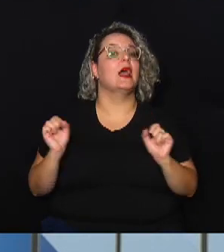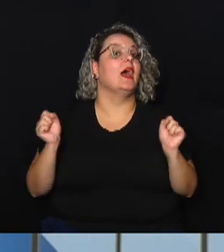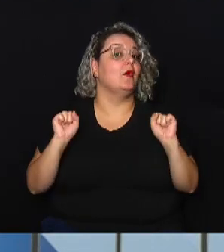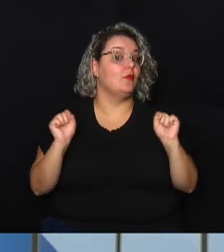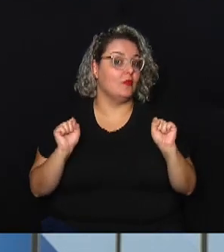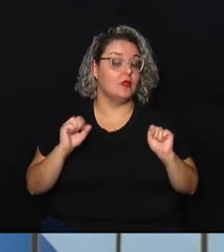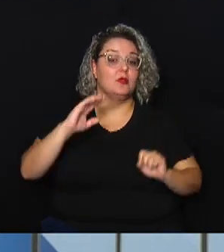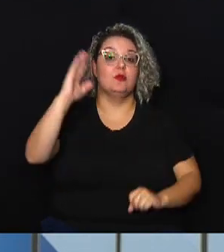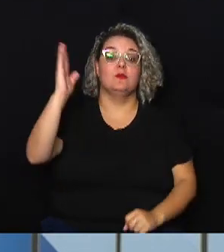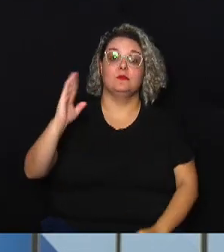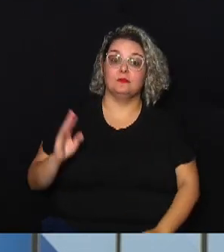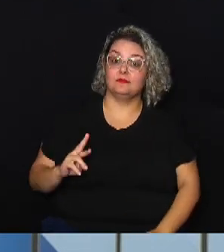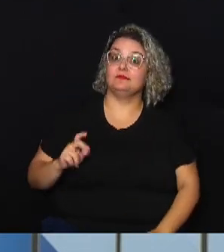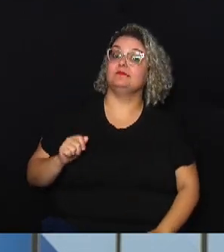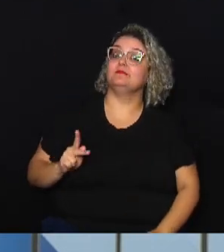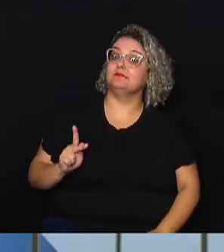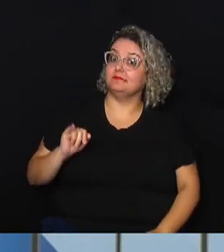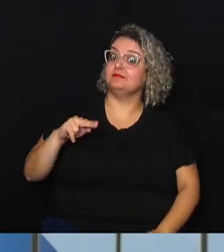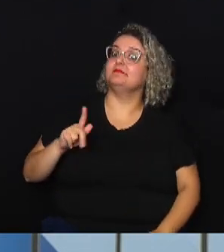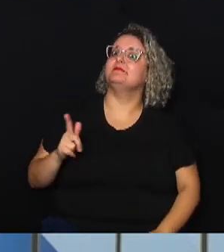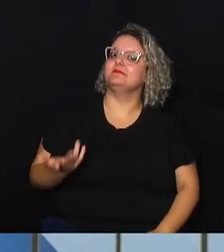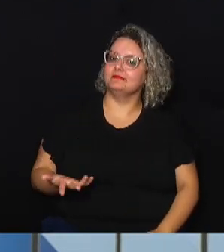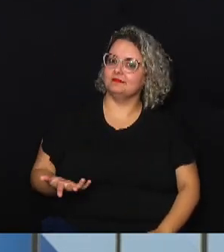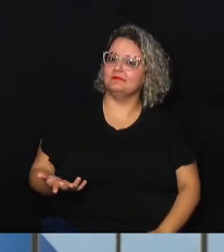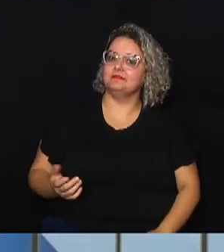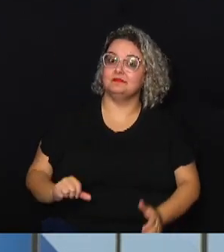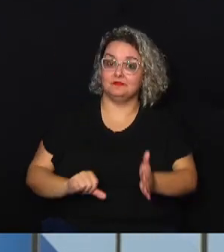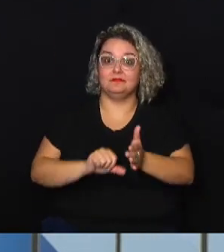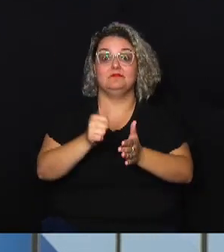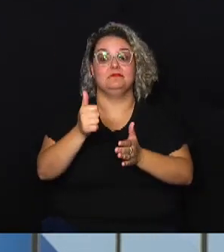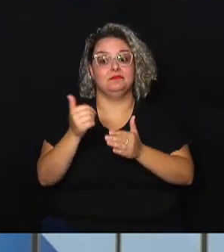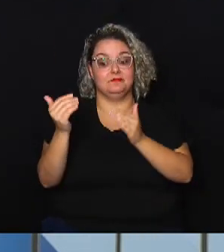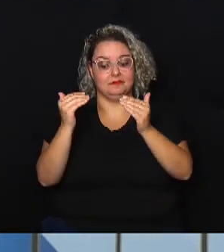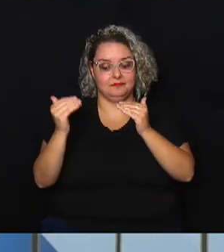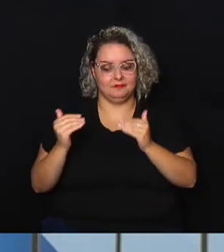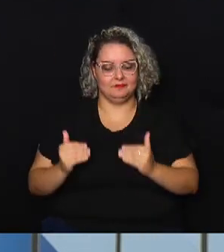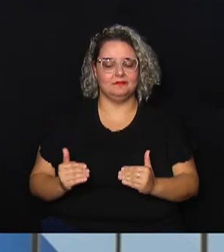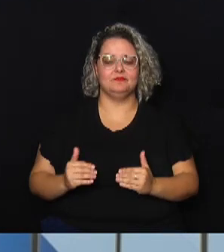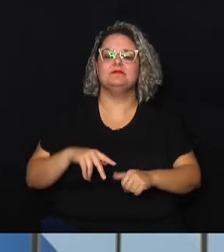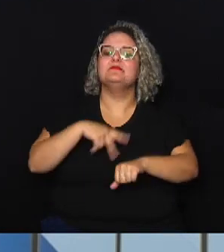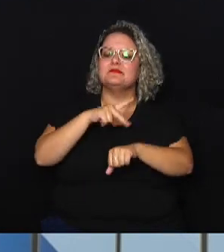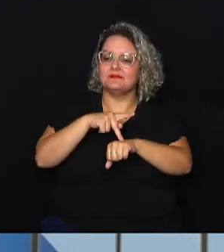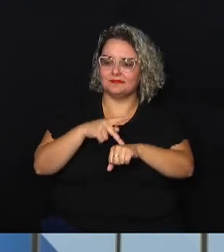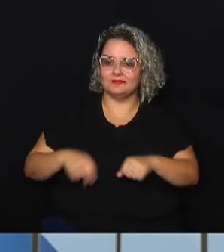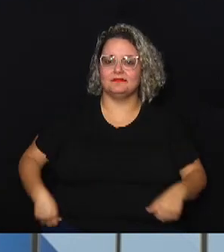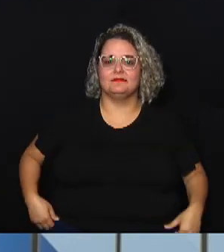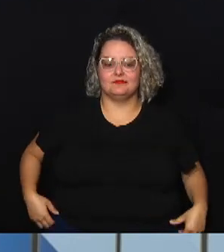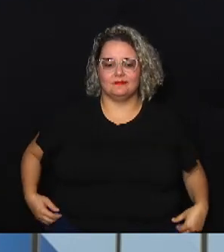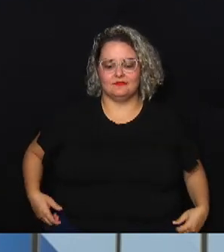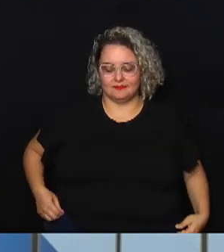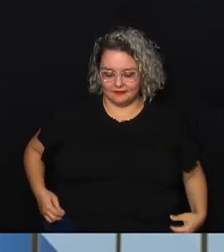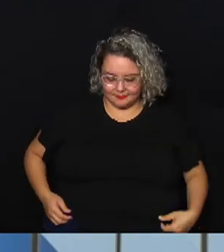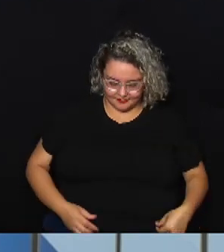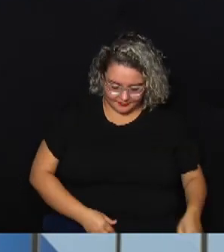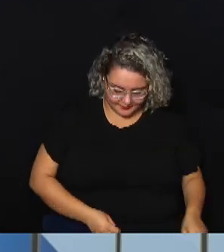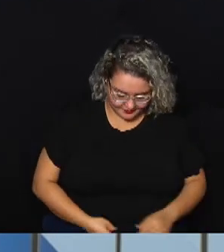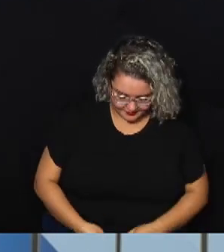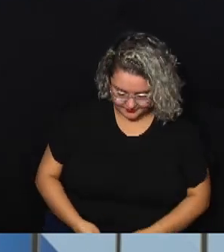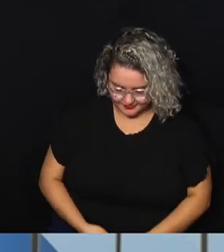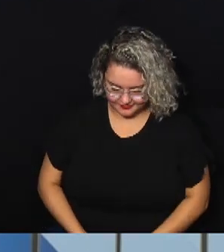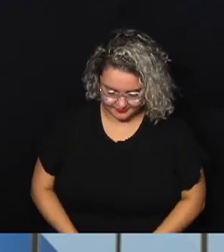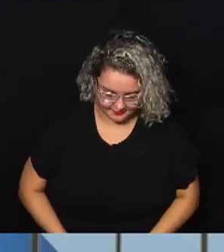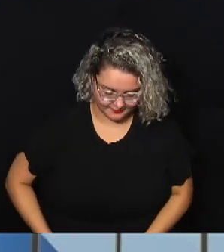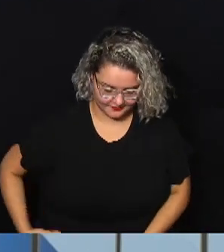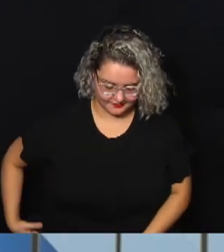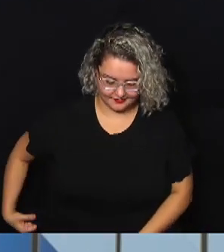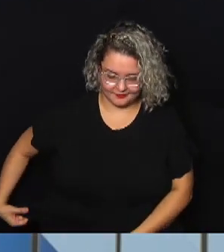Brasil está aí no ranking, aparece aí entre os primeiros, entre os países que aderem a esse tipo de cirurgia.